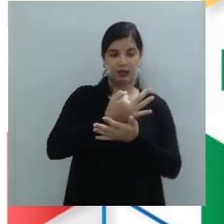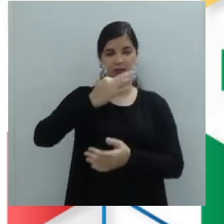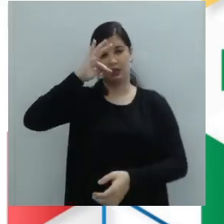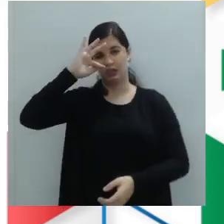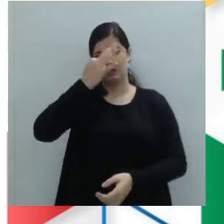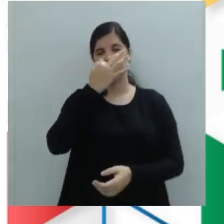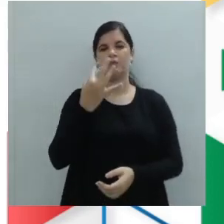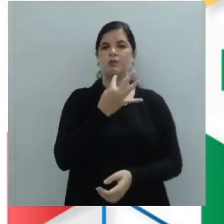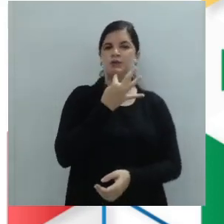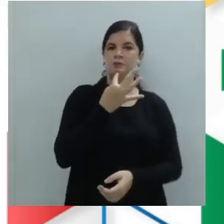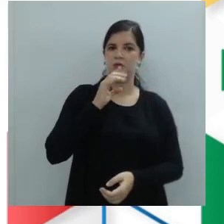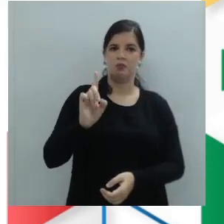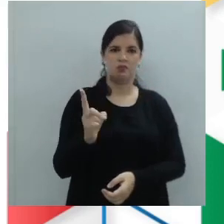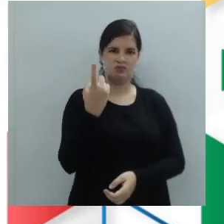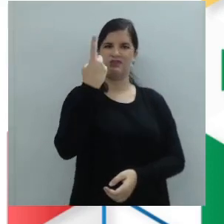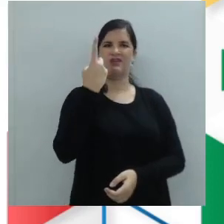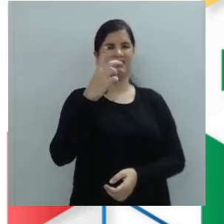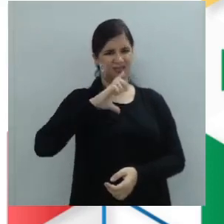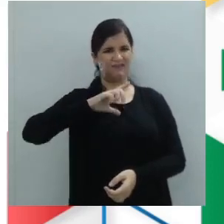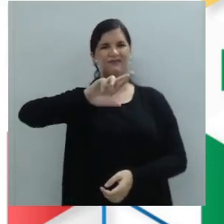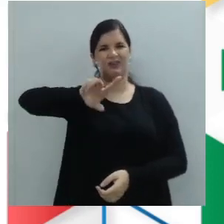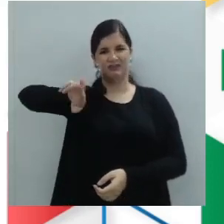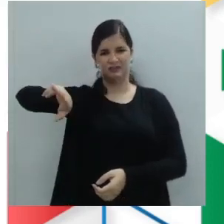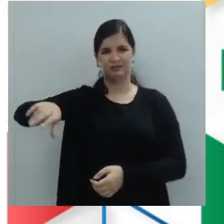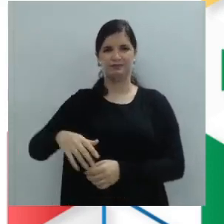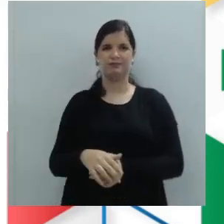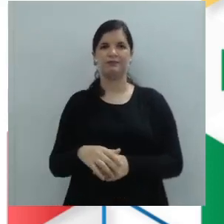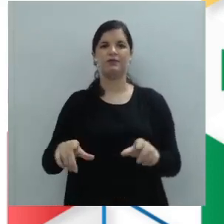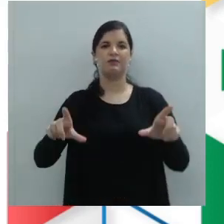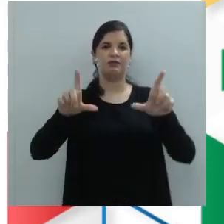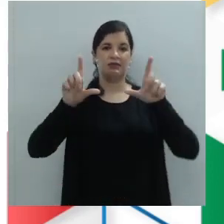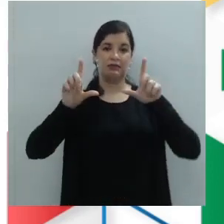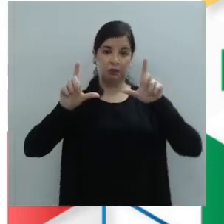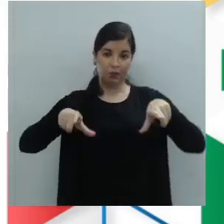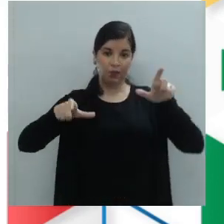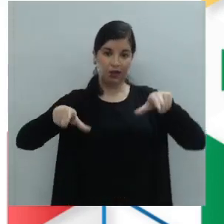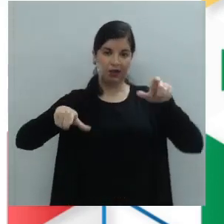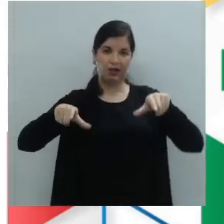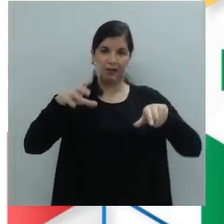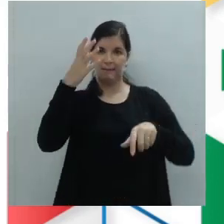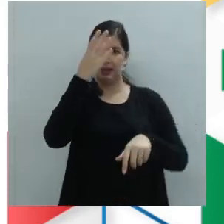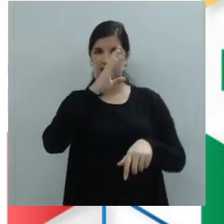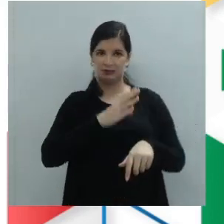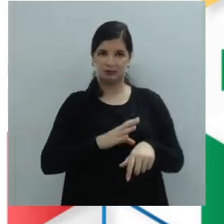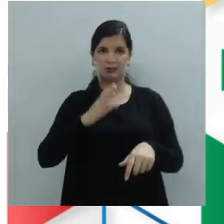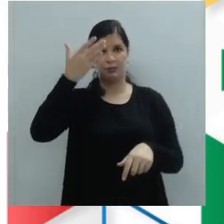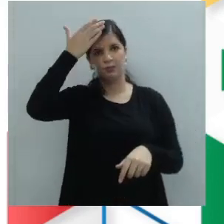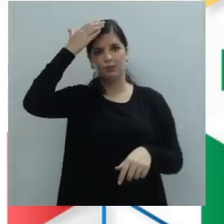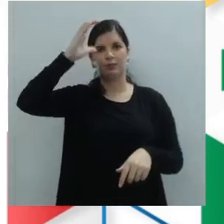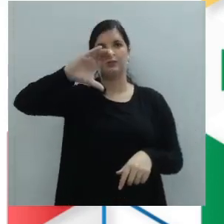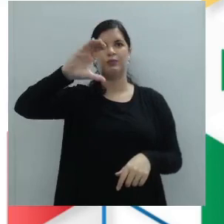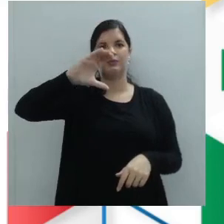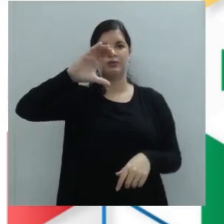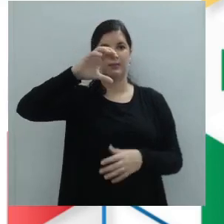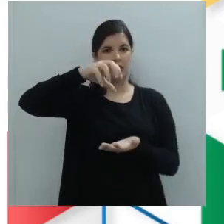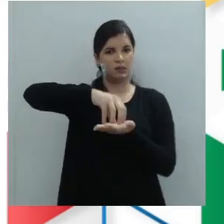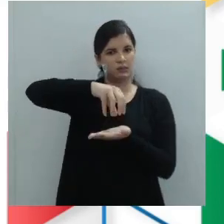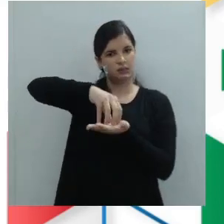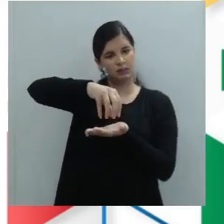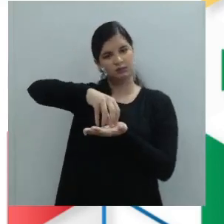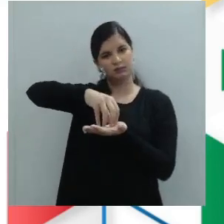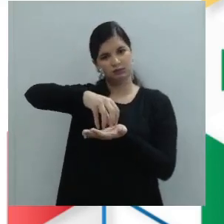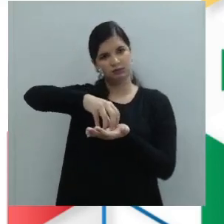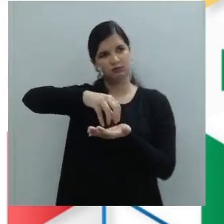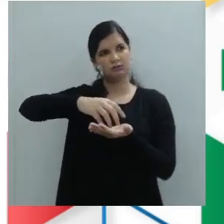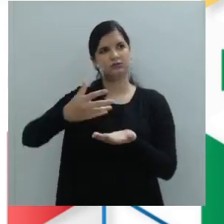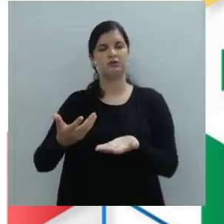conhecimento não é a única não. E aqui trago para vocês na tela Rosa Cruz, Brasil, Curitiba. A sede é aqui,